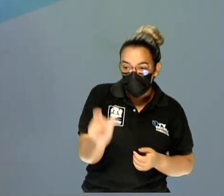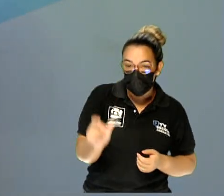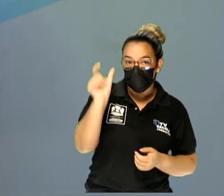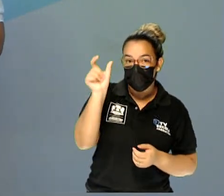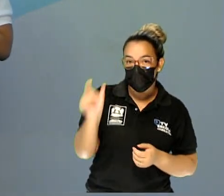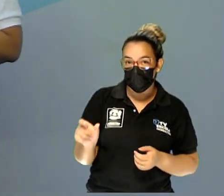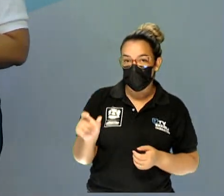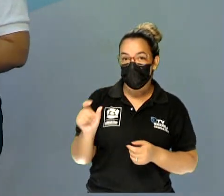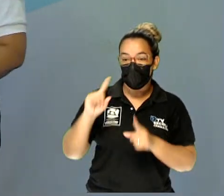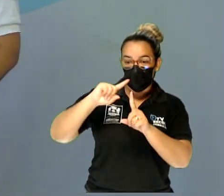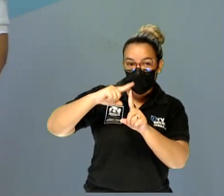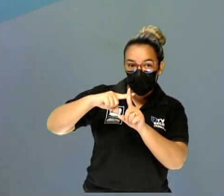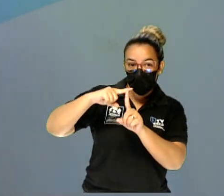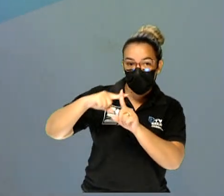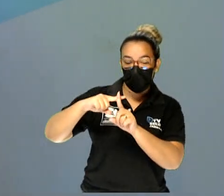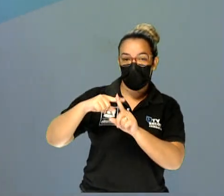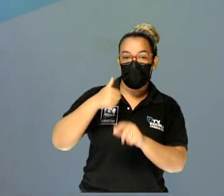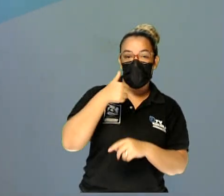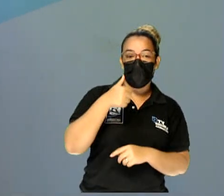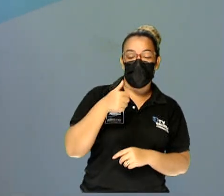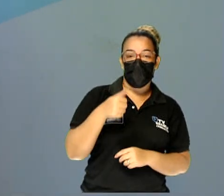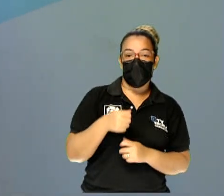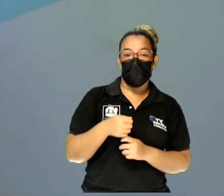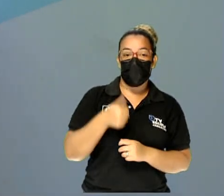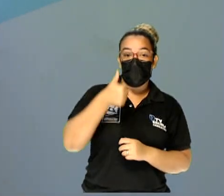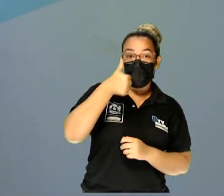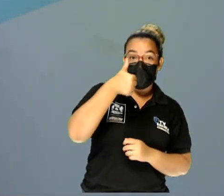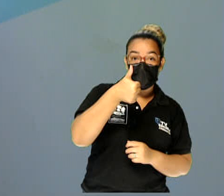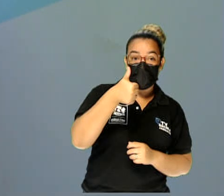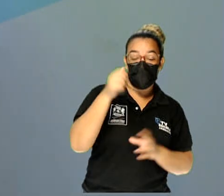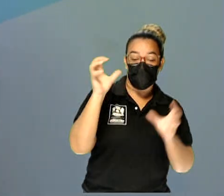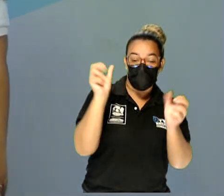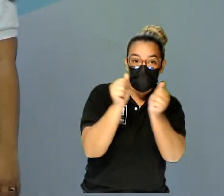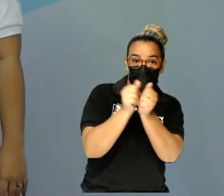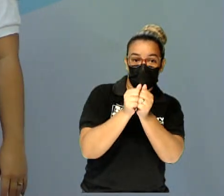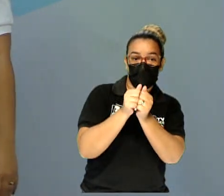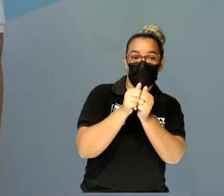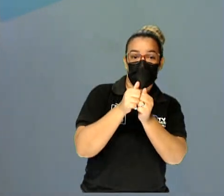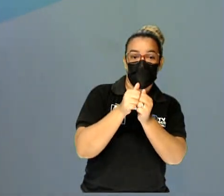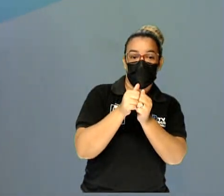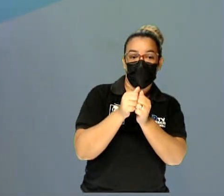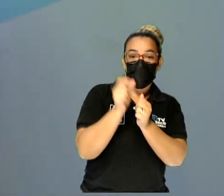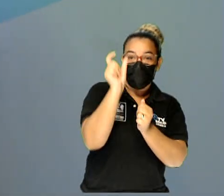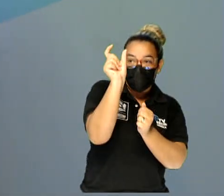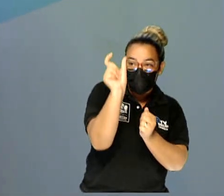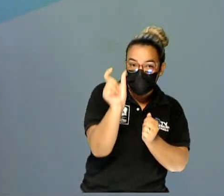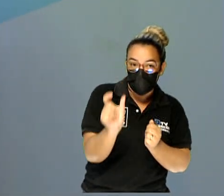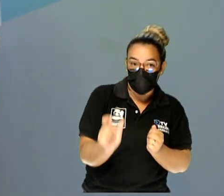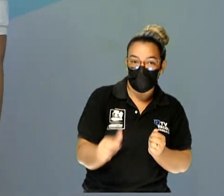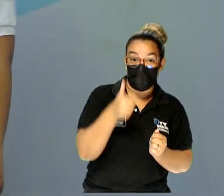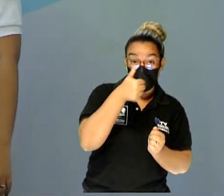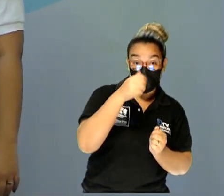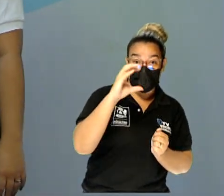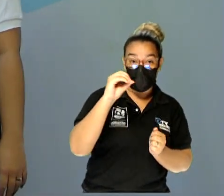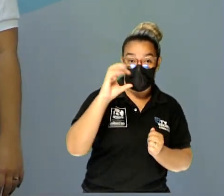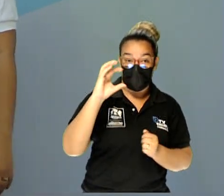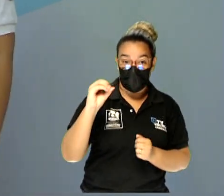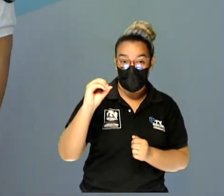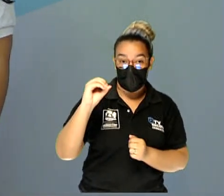somar, combinado? Então, aqui, quando fizemos os agrupamentos, tivemos uma barrinha, 100,